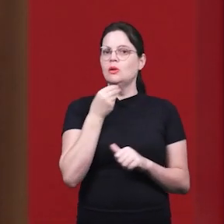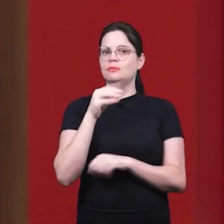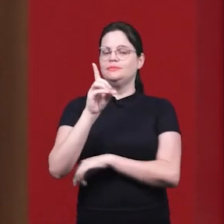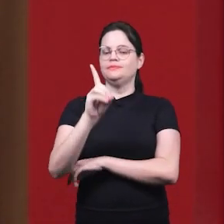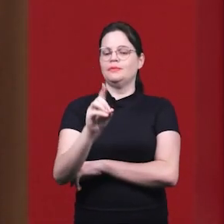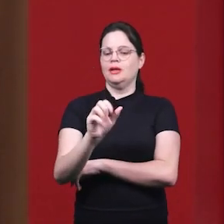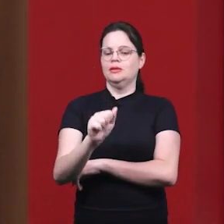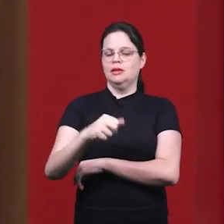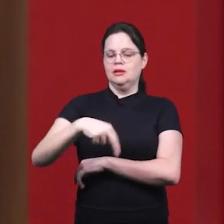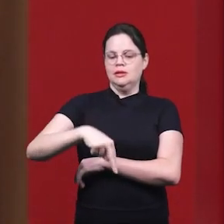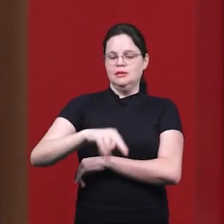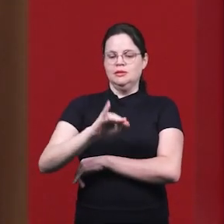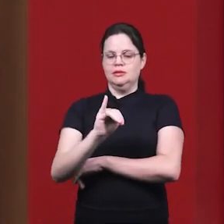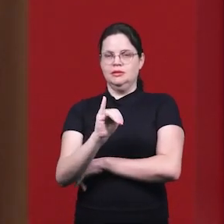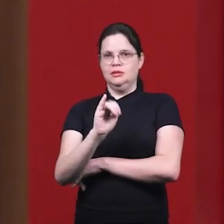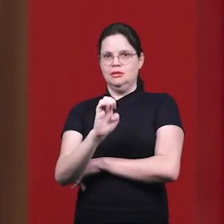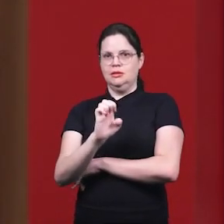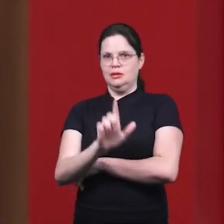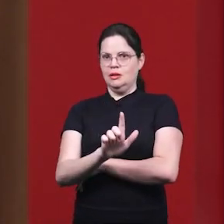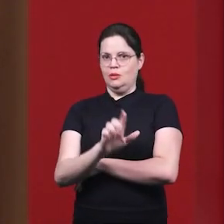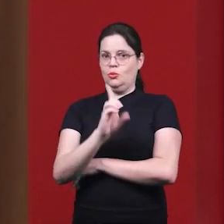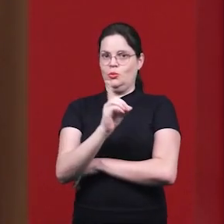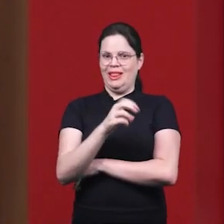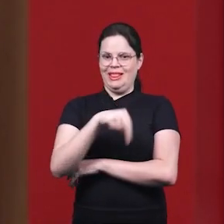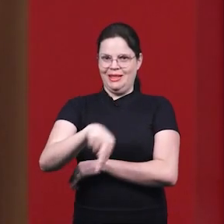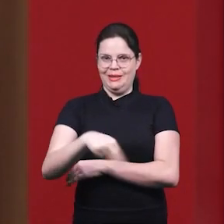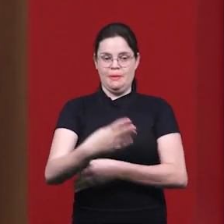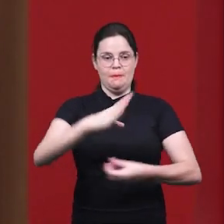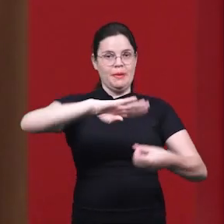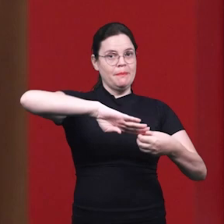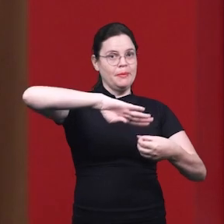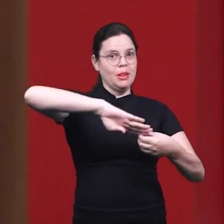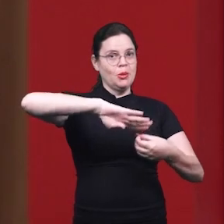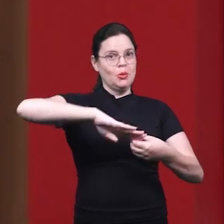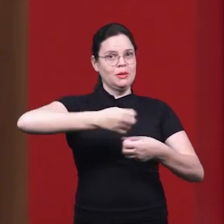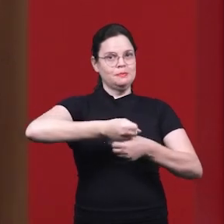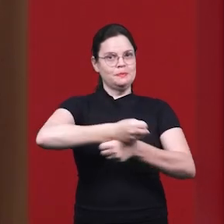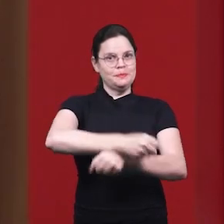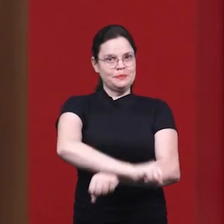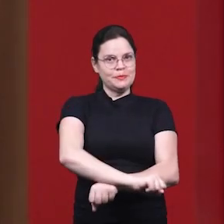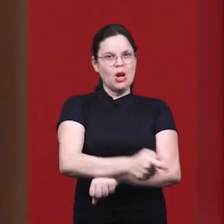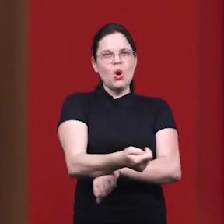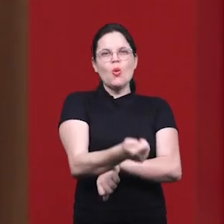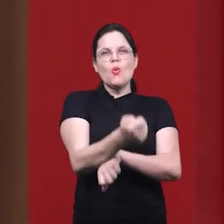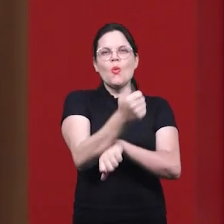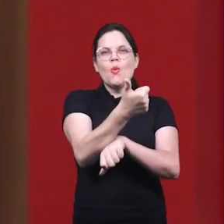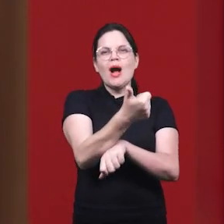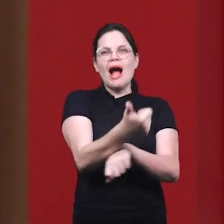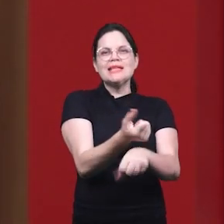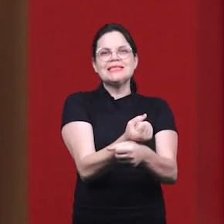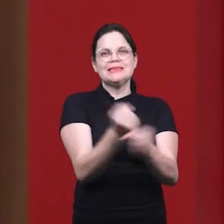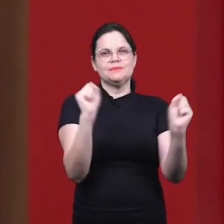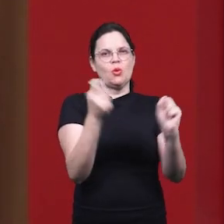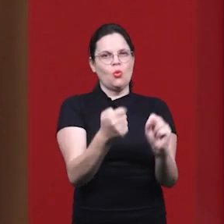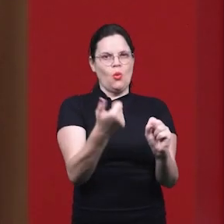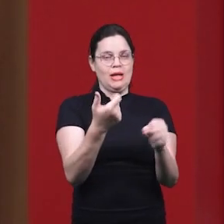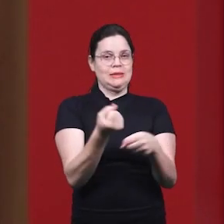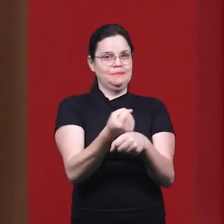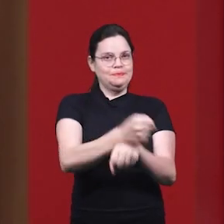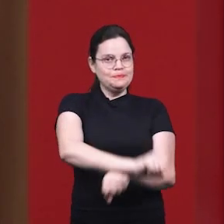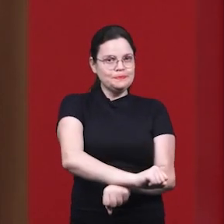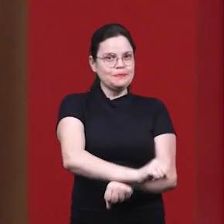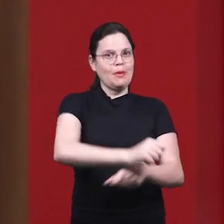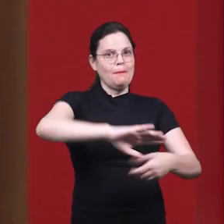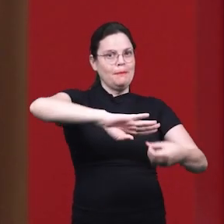Babilônia, praticamente no final do cativeiro, não é? E ele entendeu, pelos livros